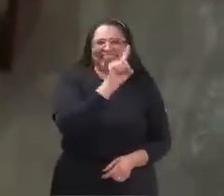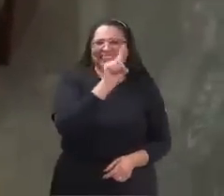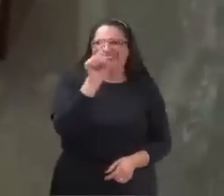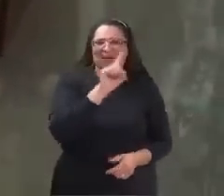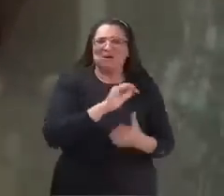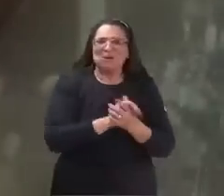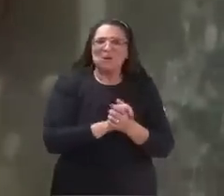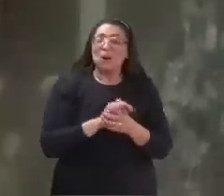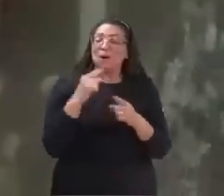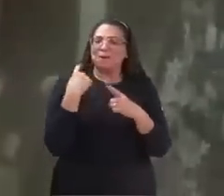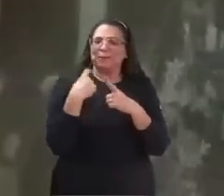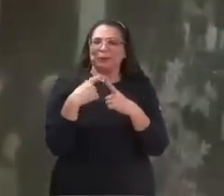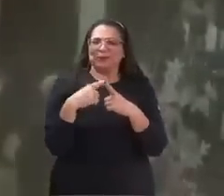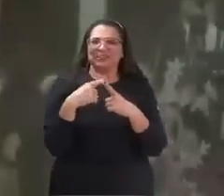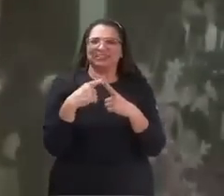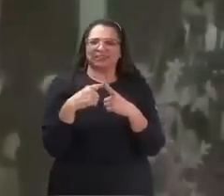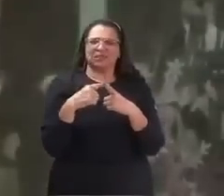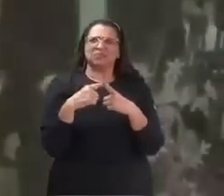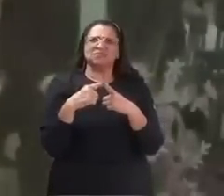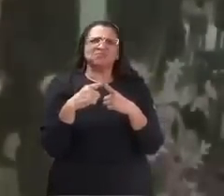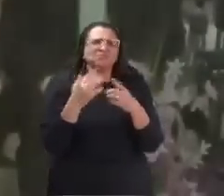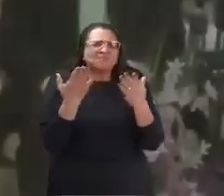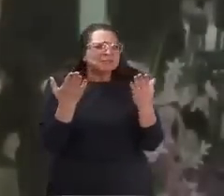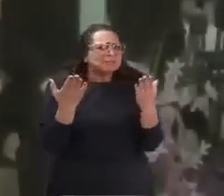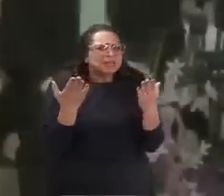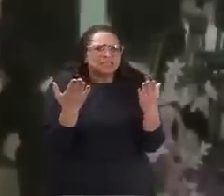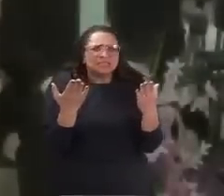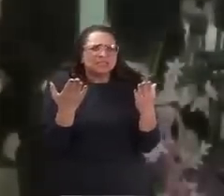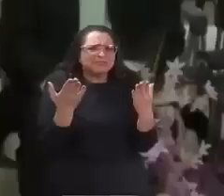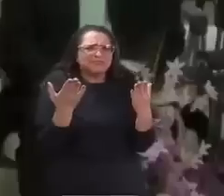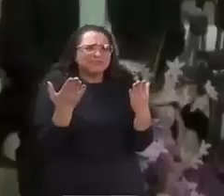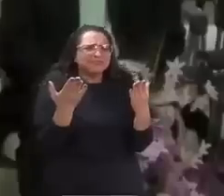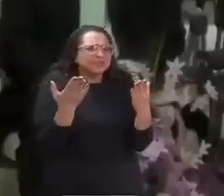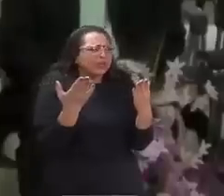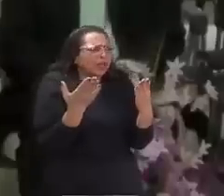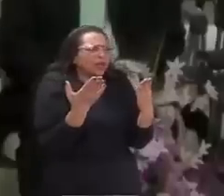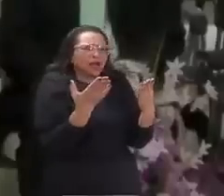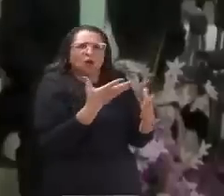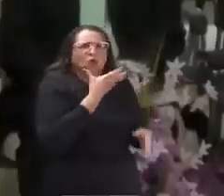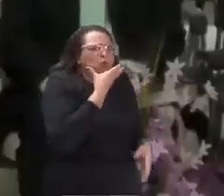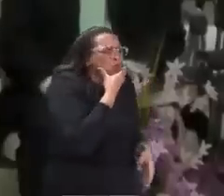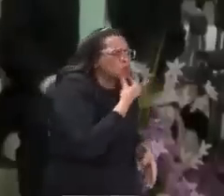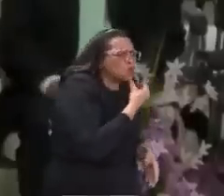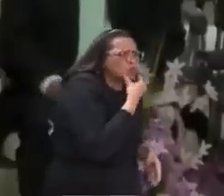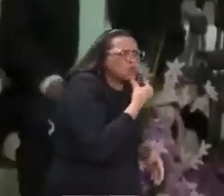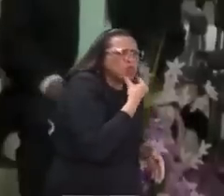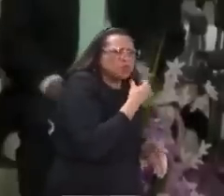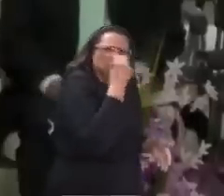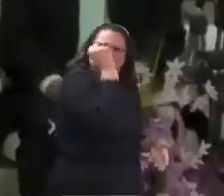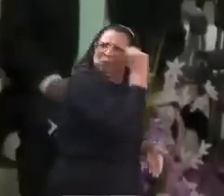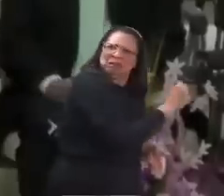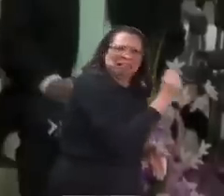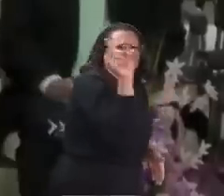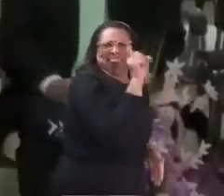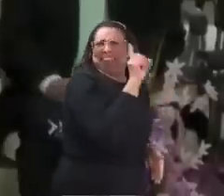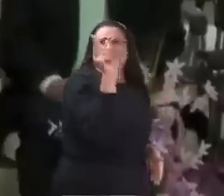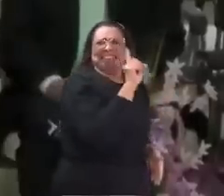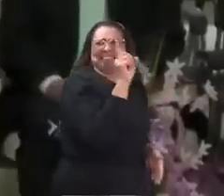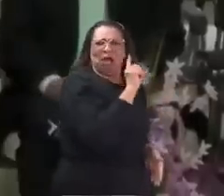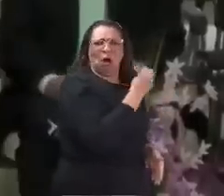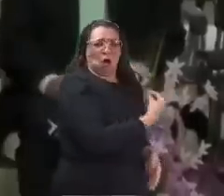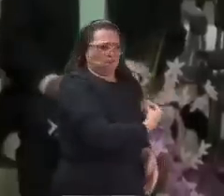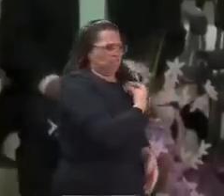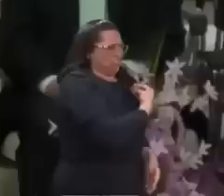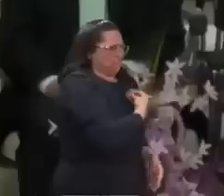em faraó: ei, está aumentando, mas o que é que está acontecendo? Os meninos estão nascendo mais e mais e mais,